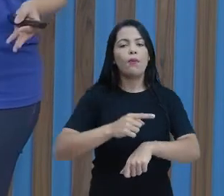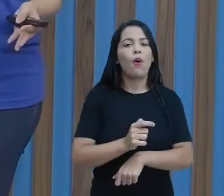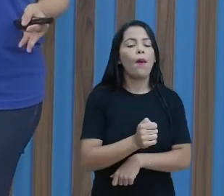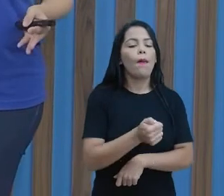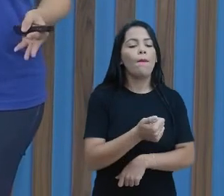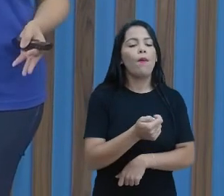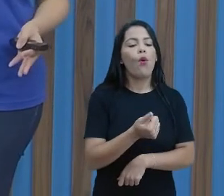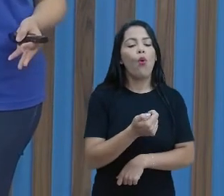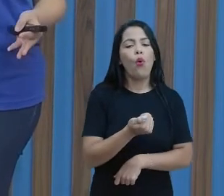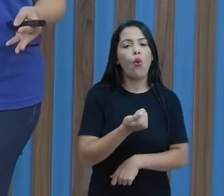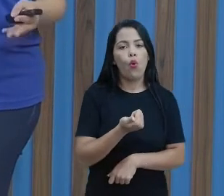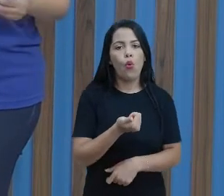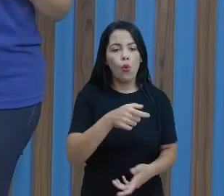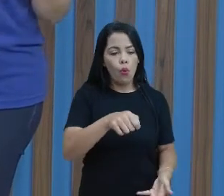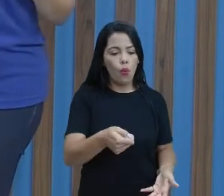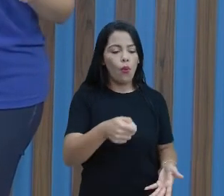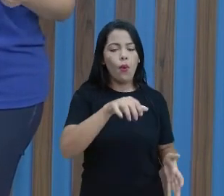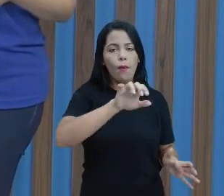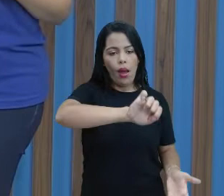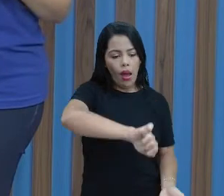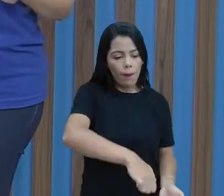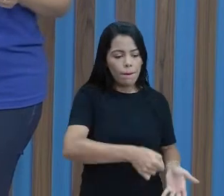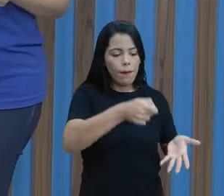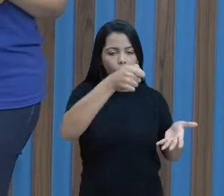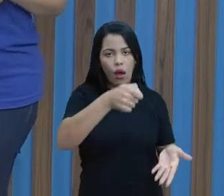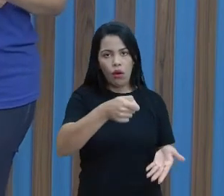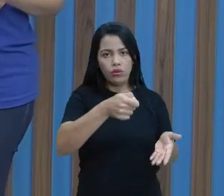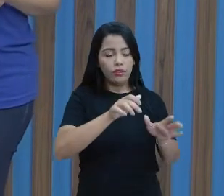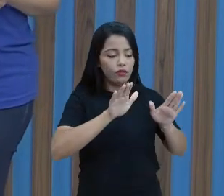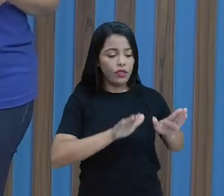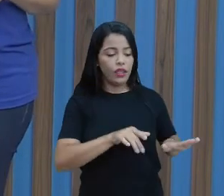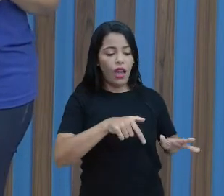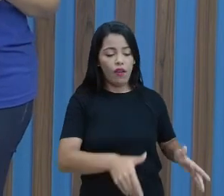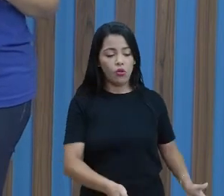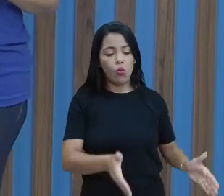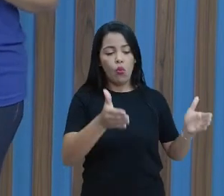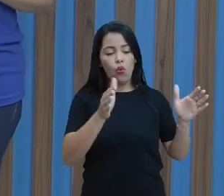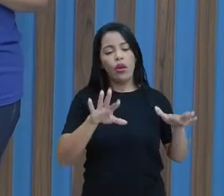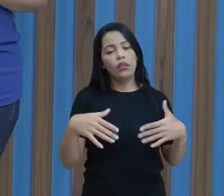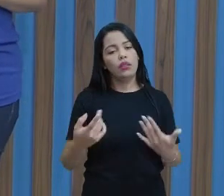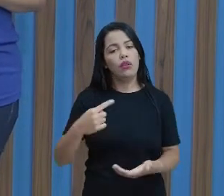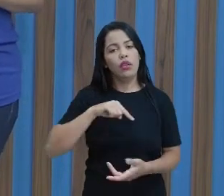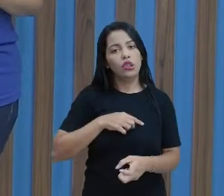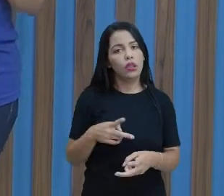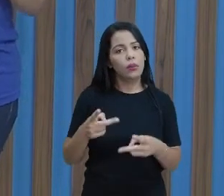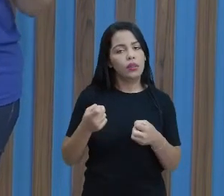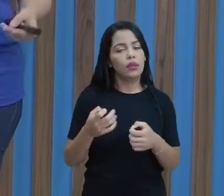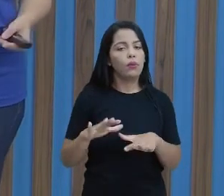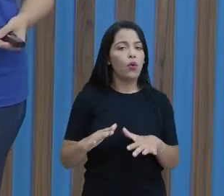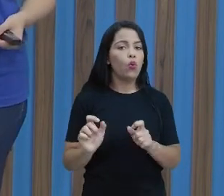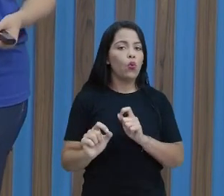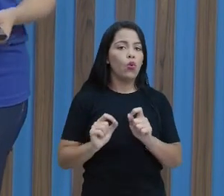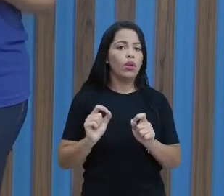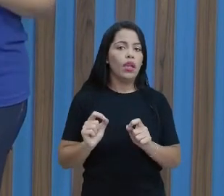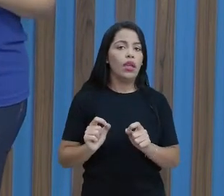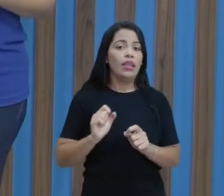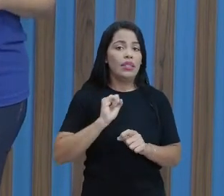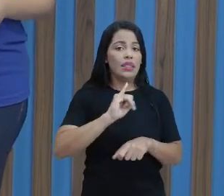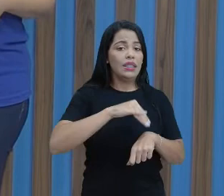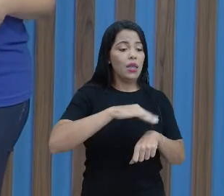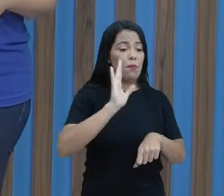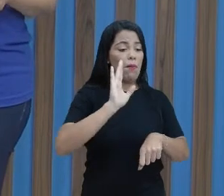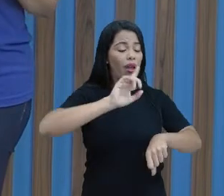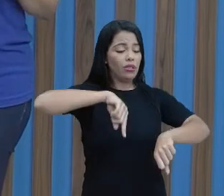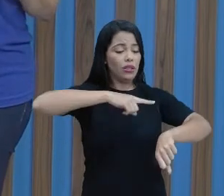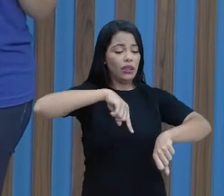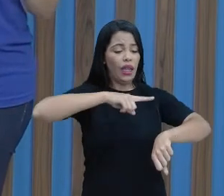ficavam dentro do reservatório. Aí a gente já começou percebendo a própria palavrinha, ó, quanto mais tempo, menos baldes. E aí a gente